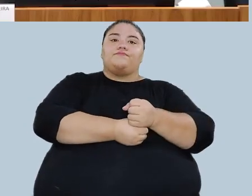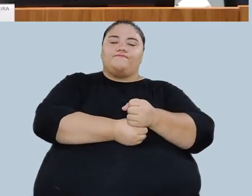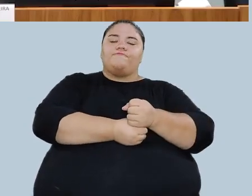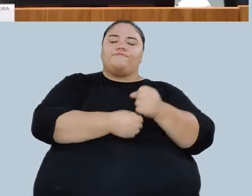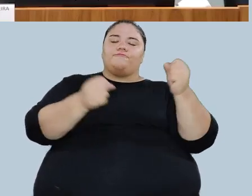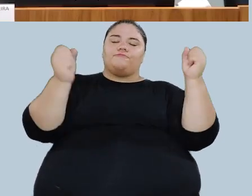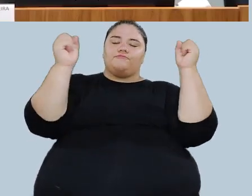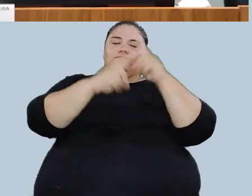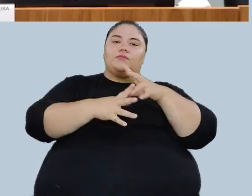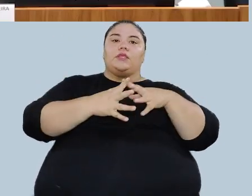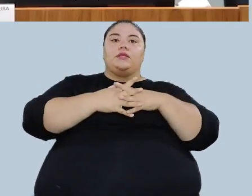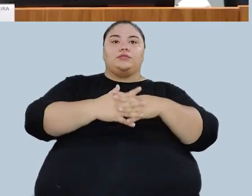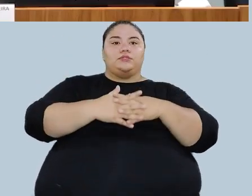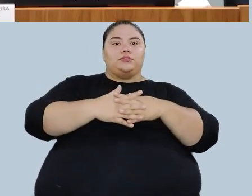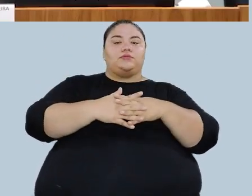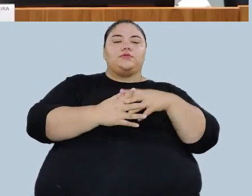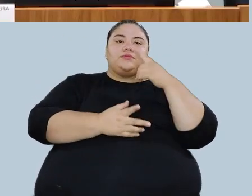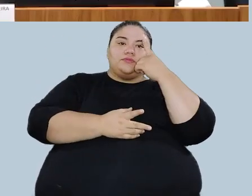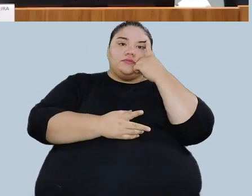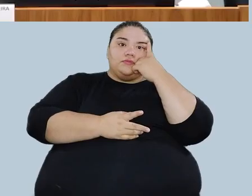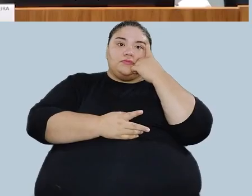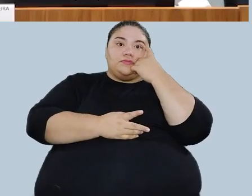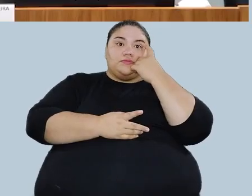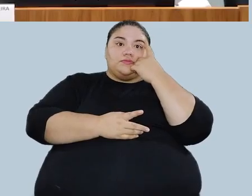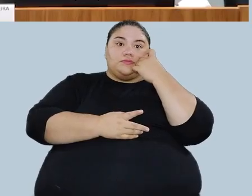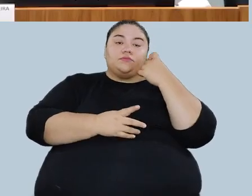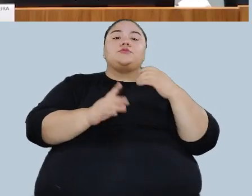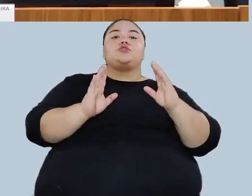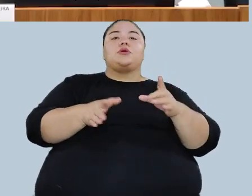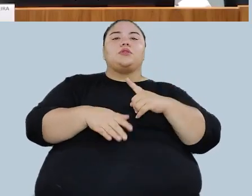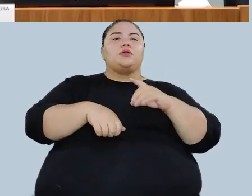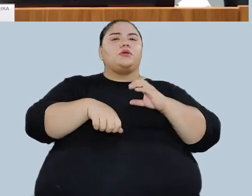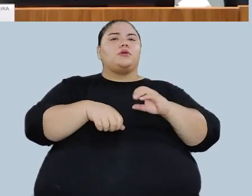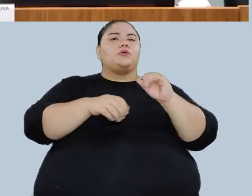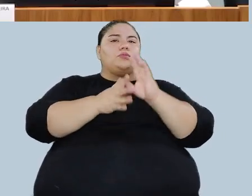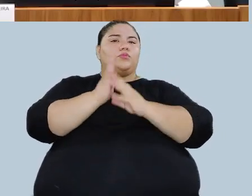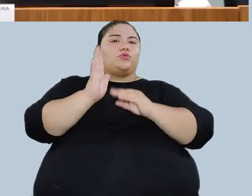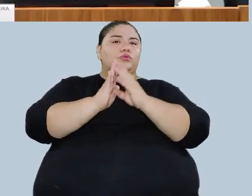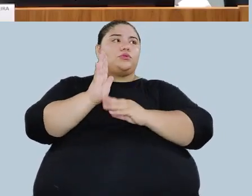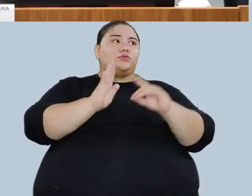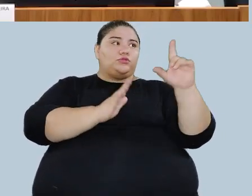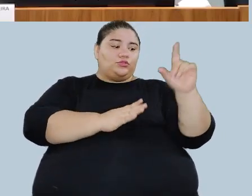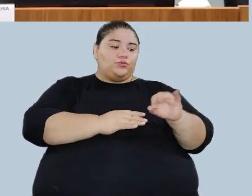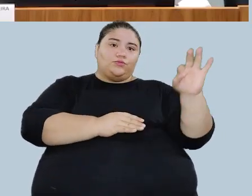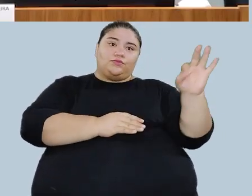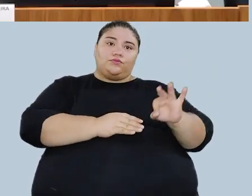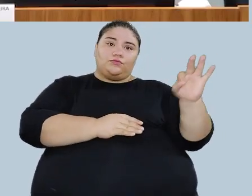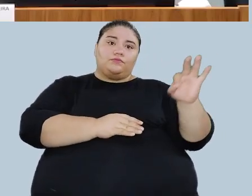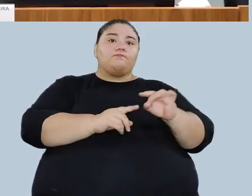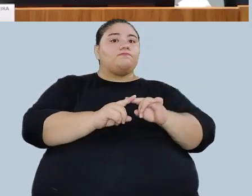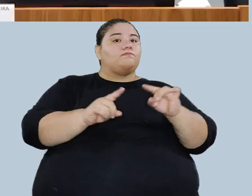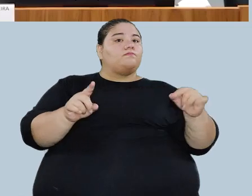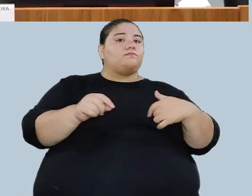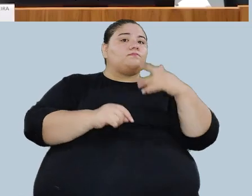pesada e complexa no sistema. Já tem em curso, né, um modelo de redução de alíquotas, mas eu acho que não